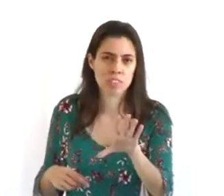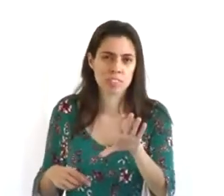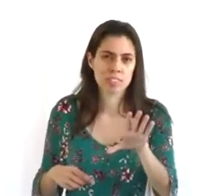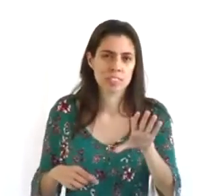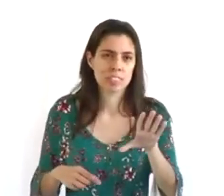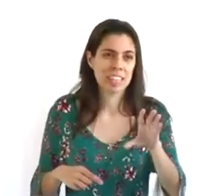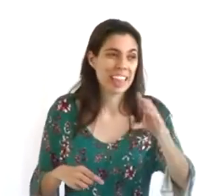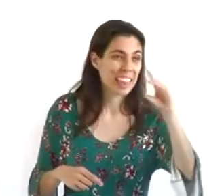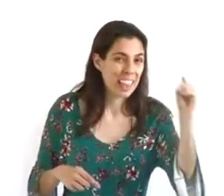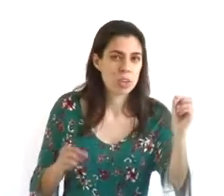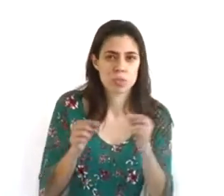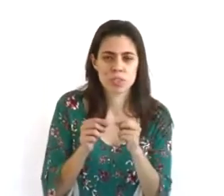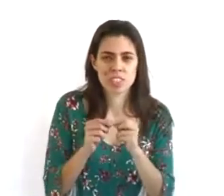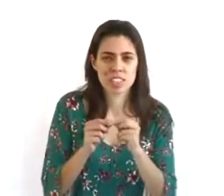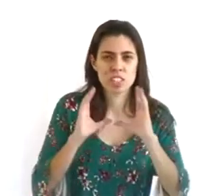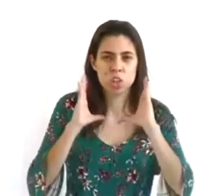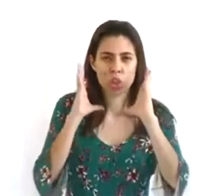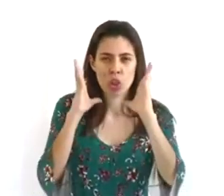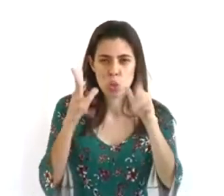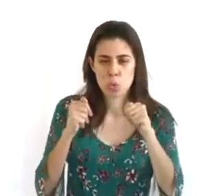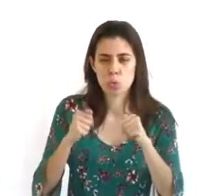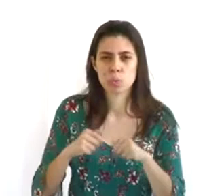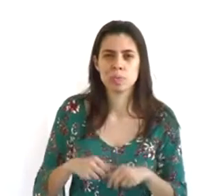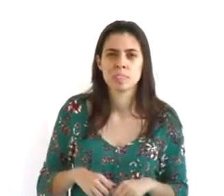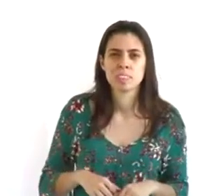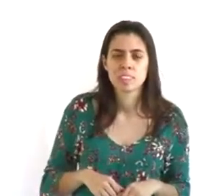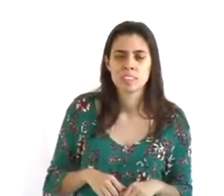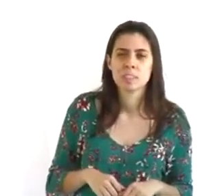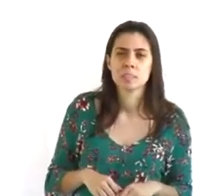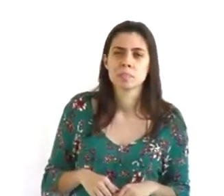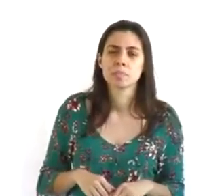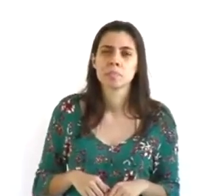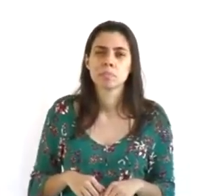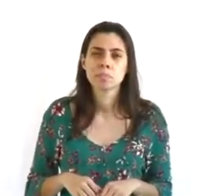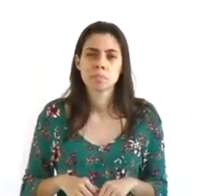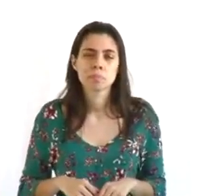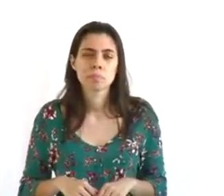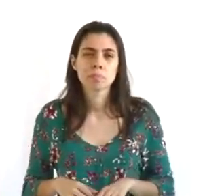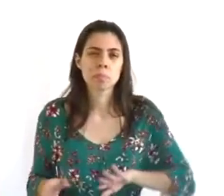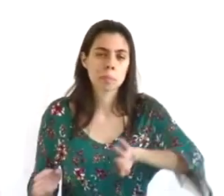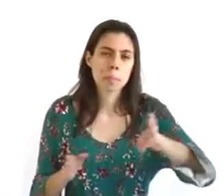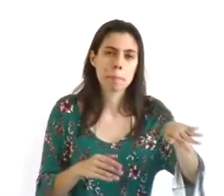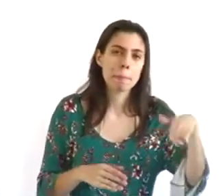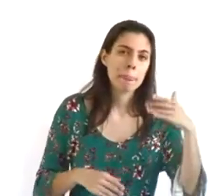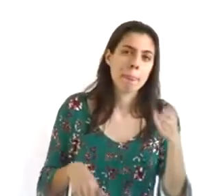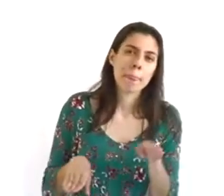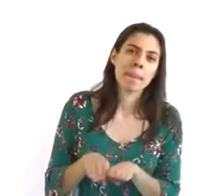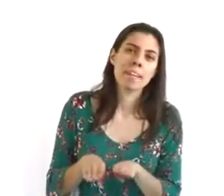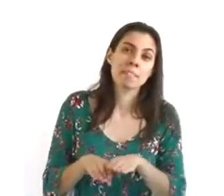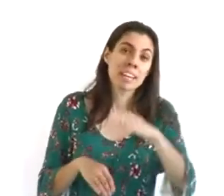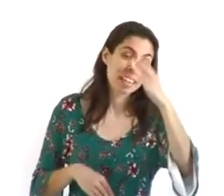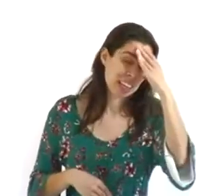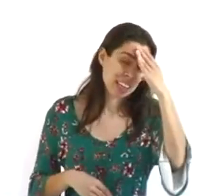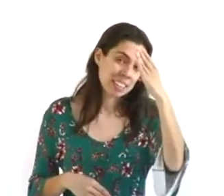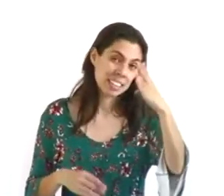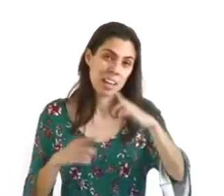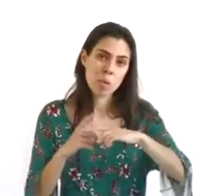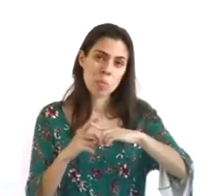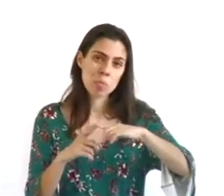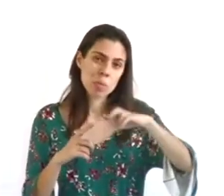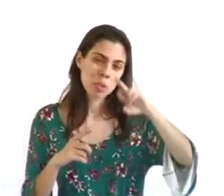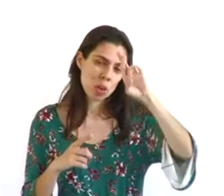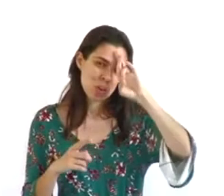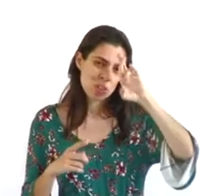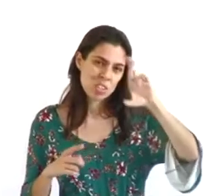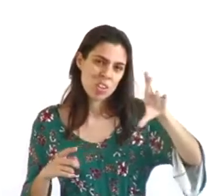também, porque Ele é o nosso libertador e o nosso provedor, e isso está aqui explícito, quando Ele agiu com o braço forte, livrando